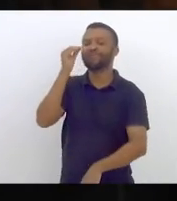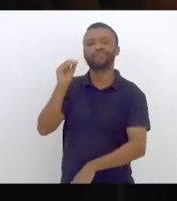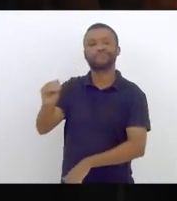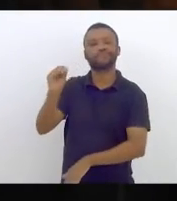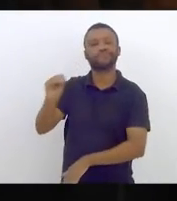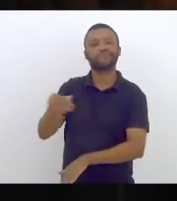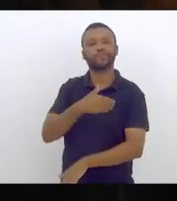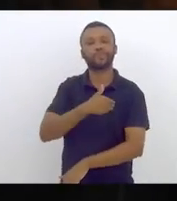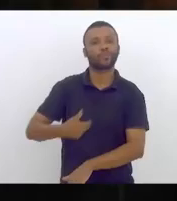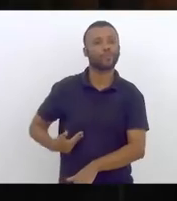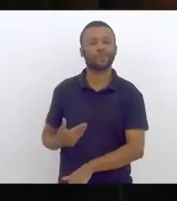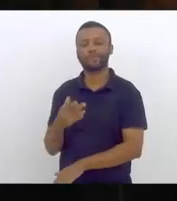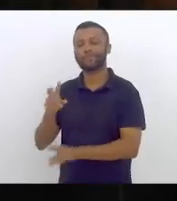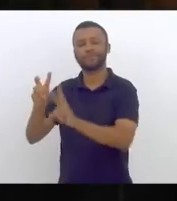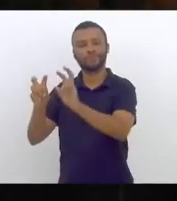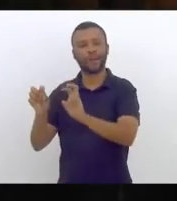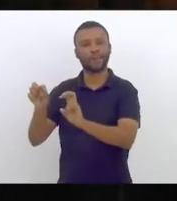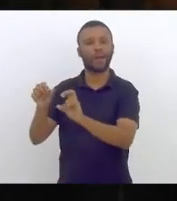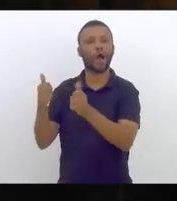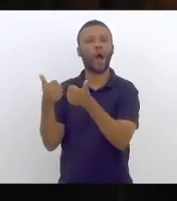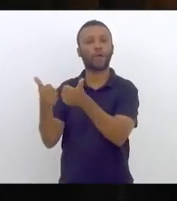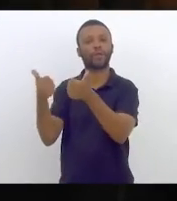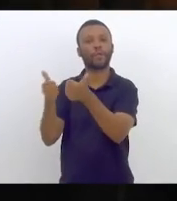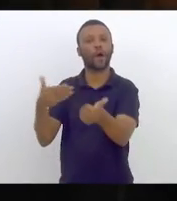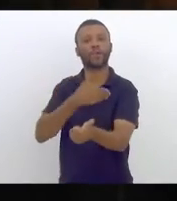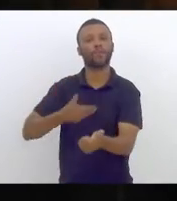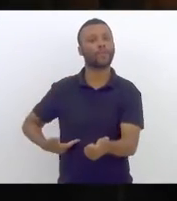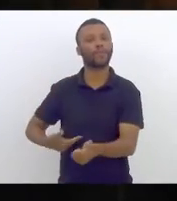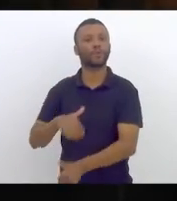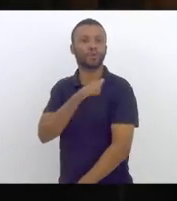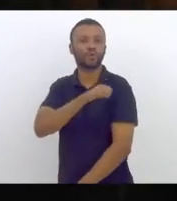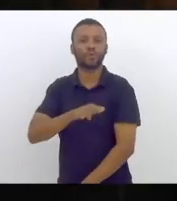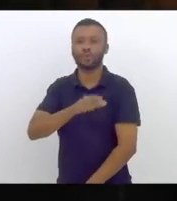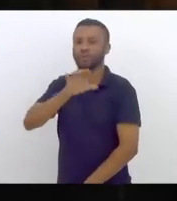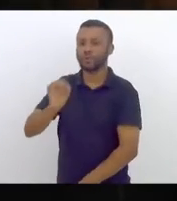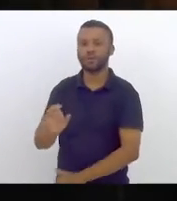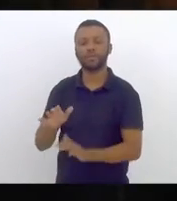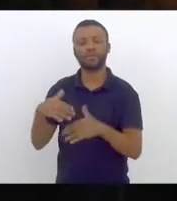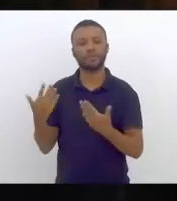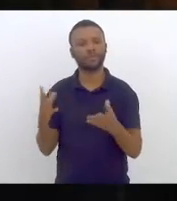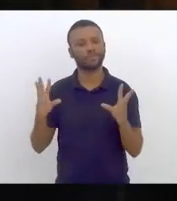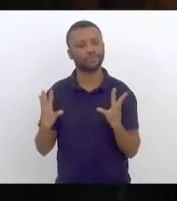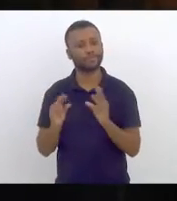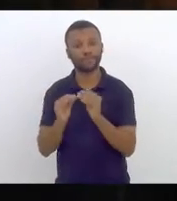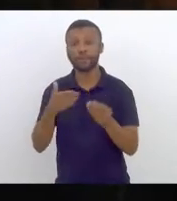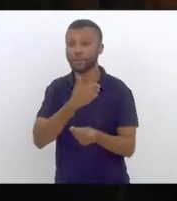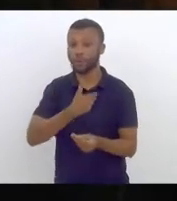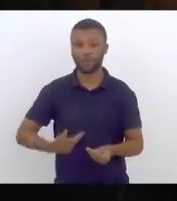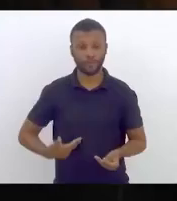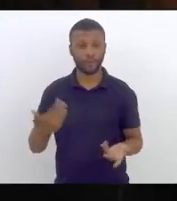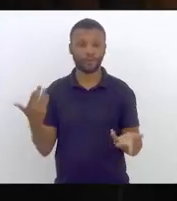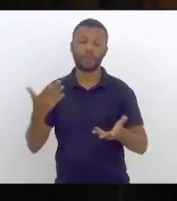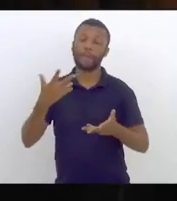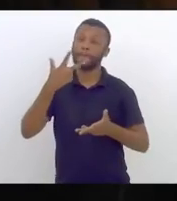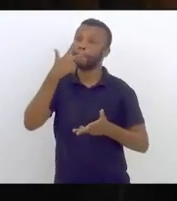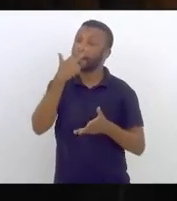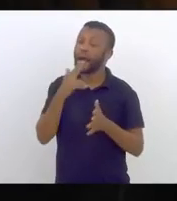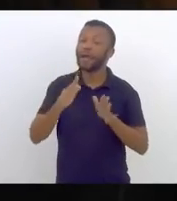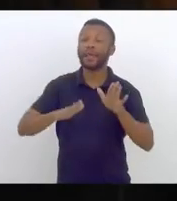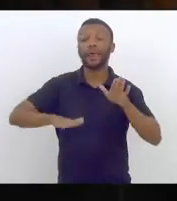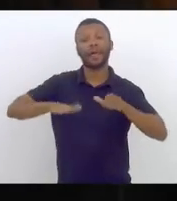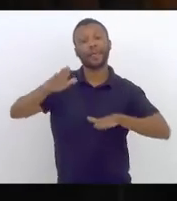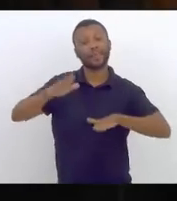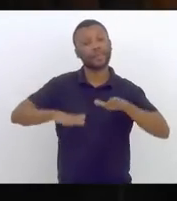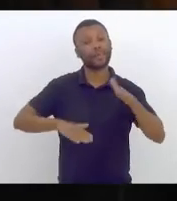com relação ao transporte público no Estado do Rio de Janeiro. Então, é um governo que, pelo jeito, pelo que